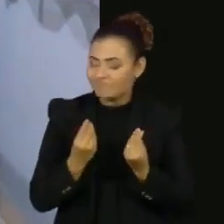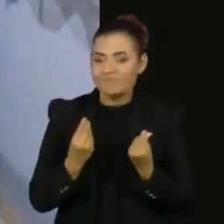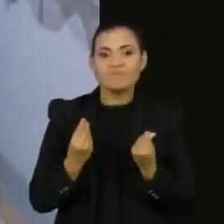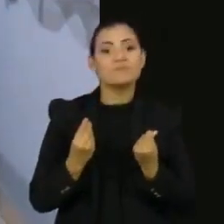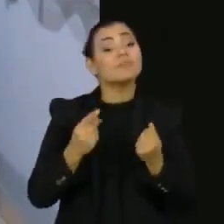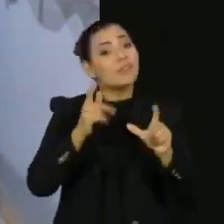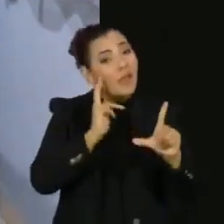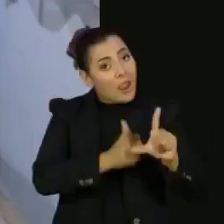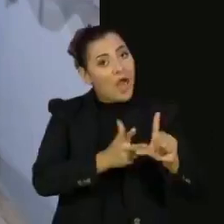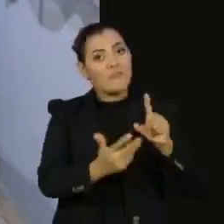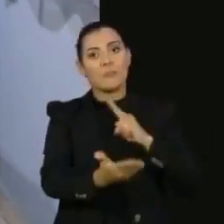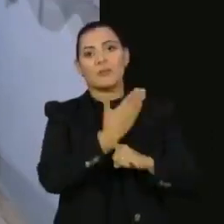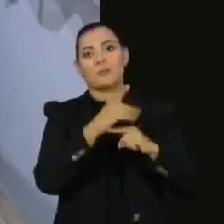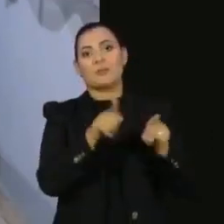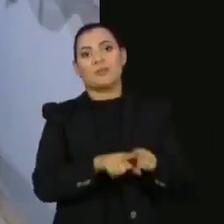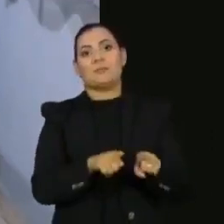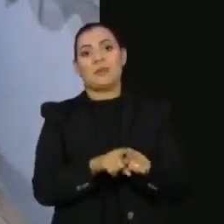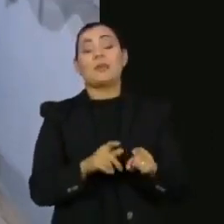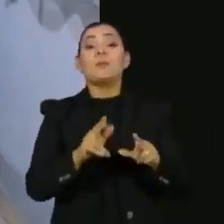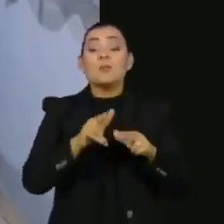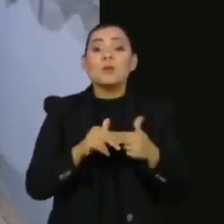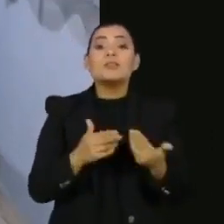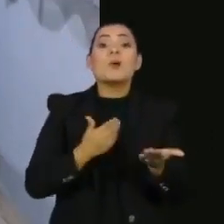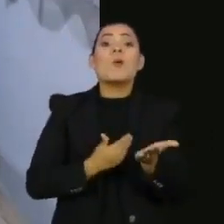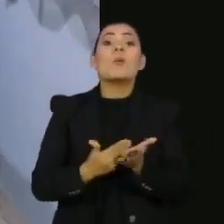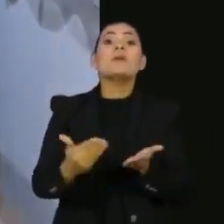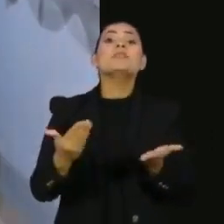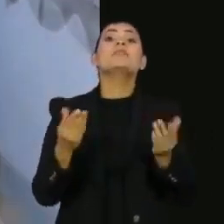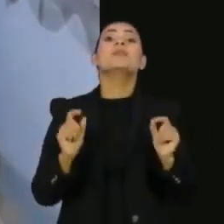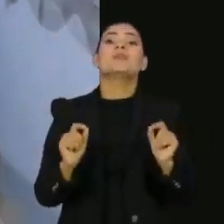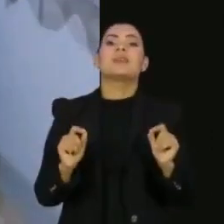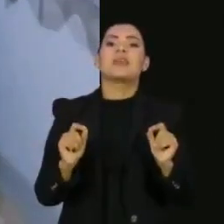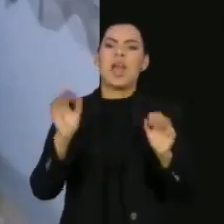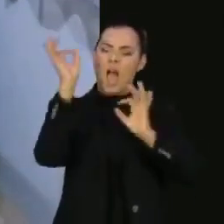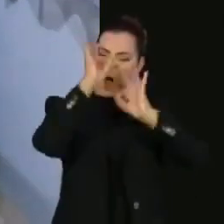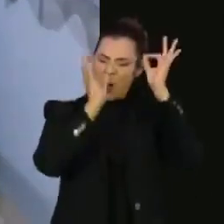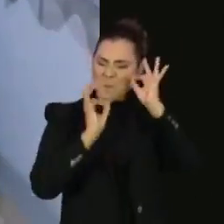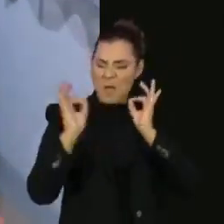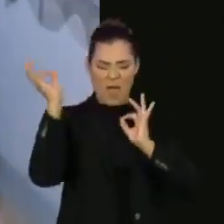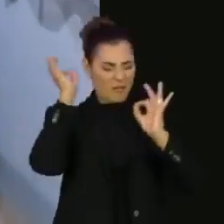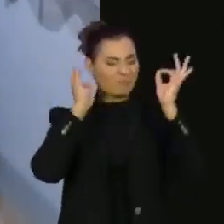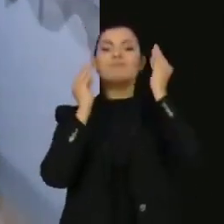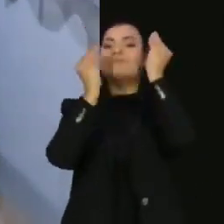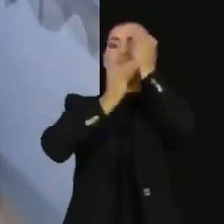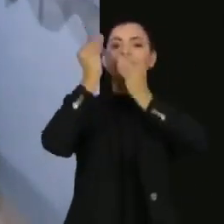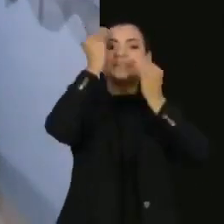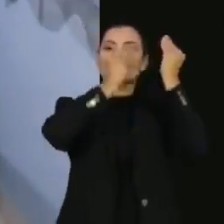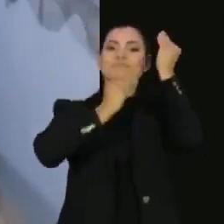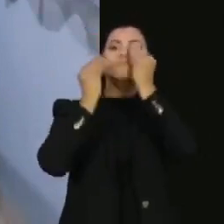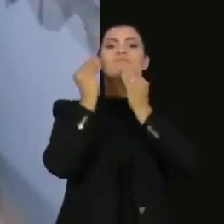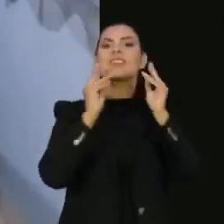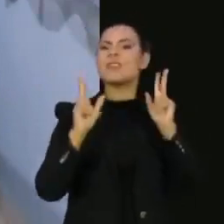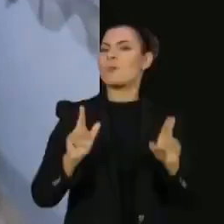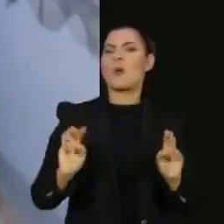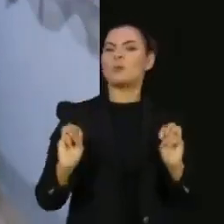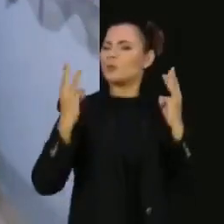E a live... Aí eu comecei a me enfeitar, me maquio como se eu estivesse num